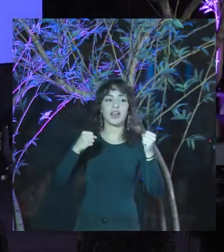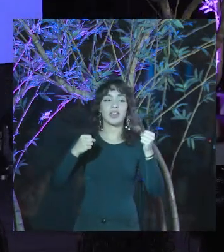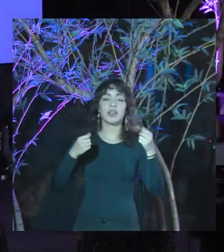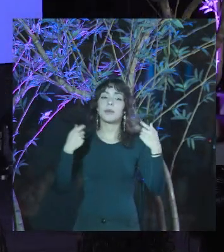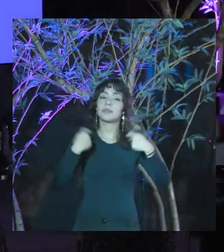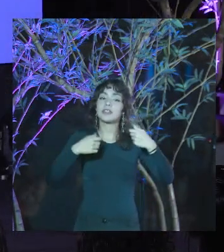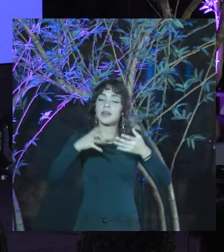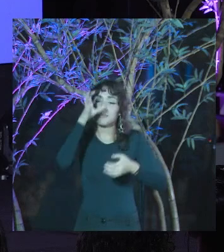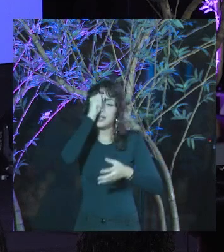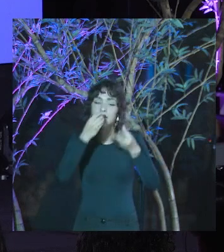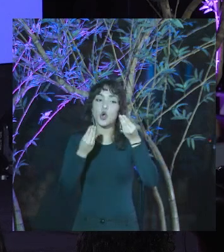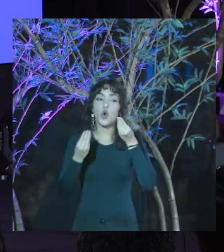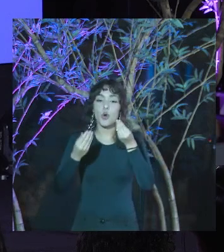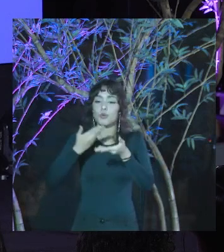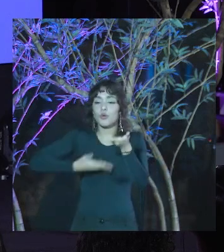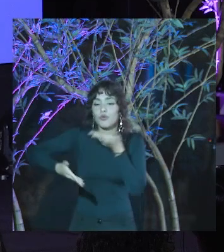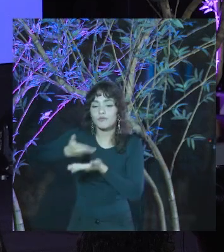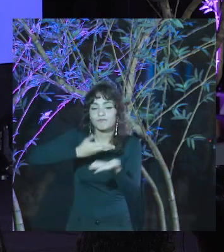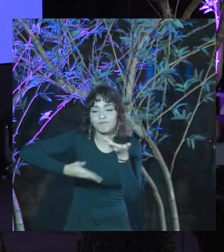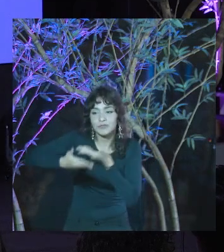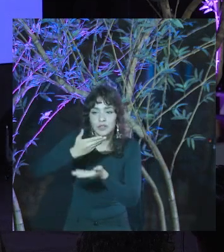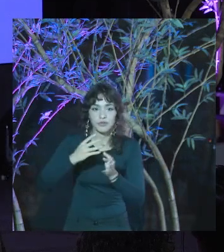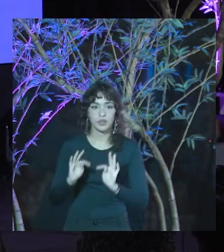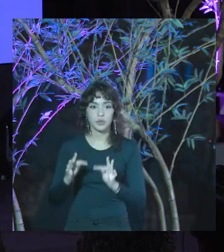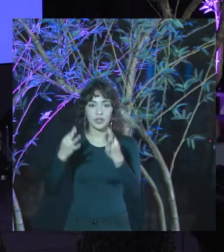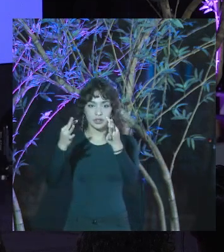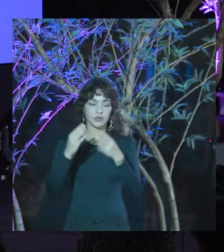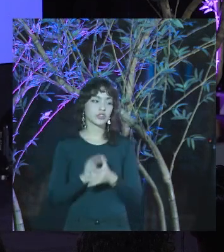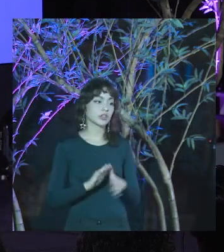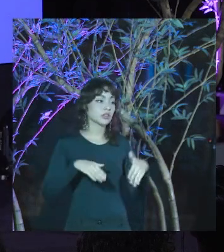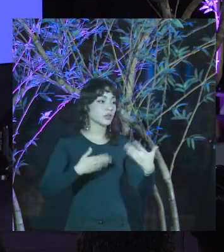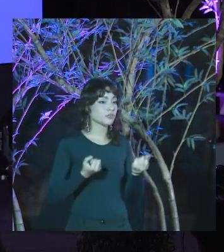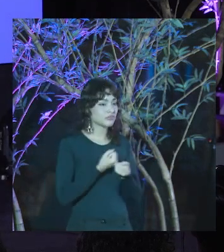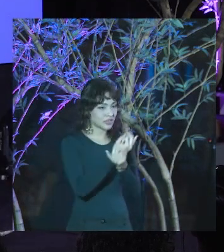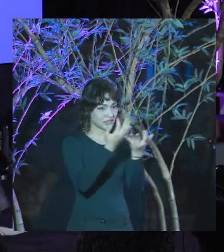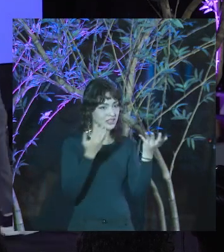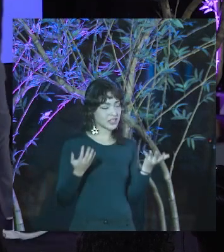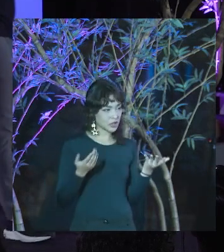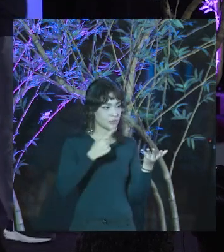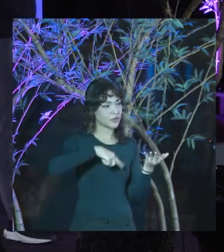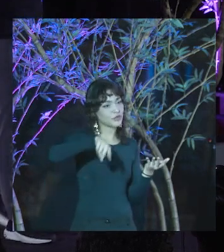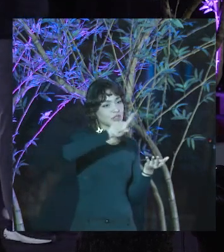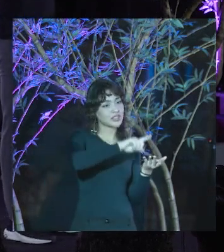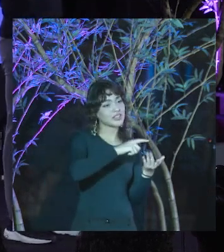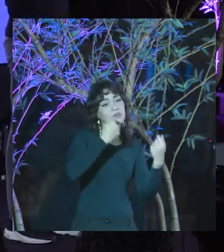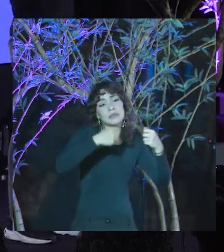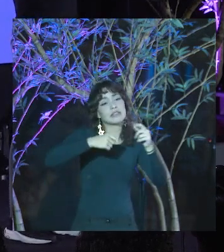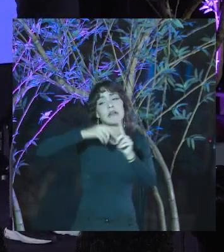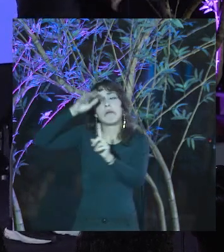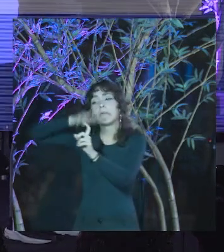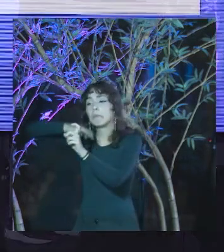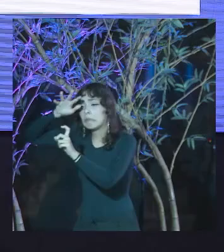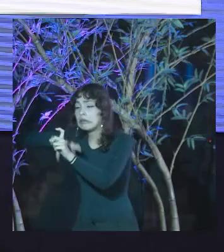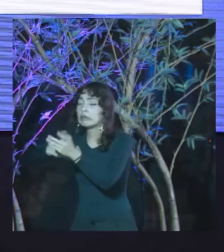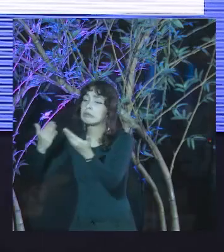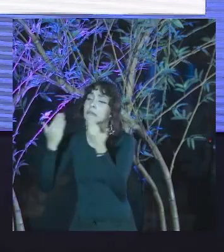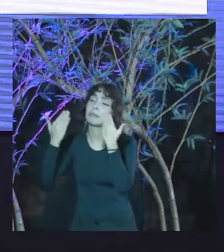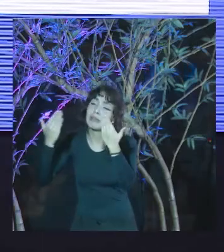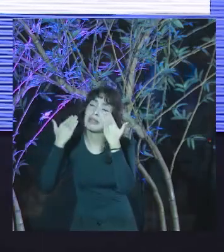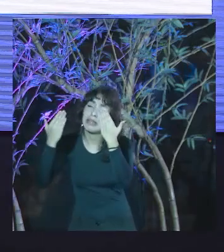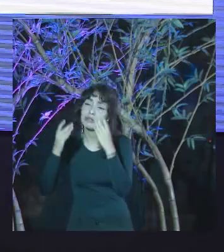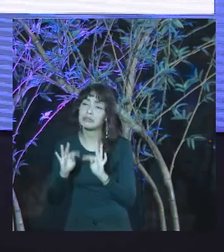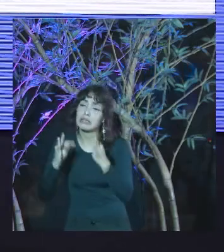Esse era o meu recado. A minha mensagem para vocês é: derrubem um pouco o mito do medo, porque a gente